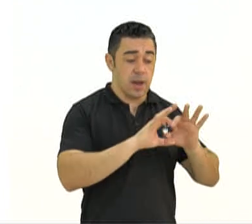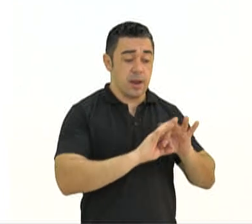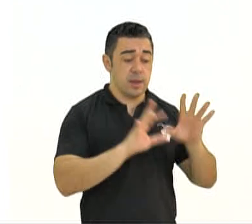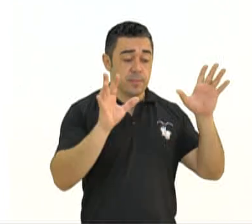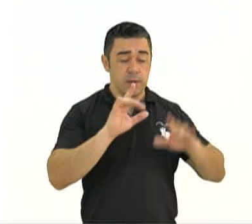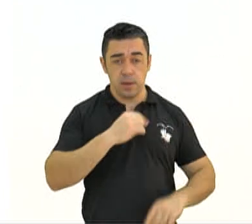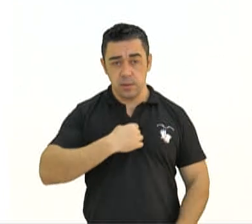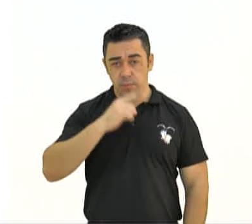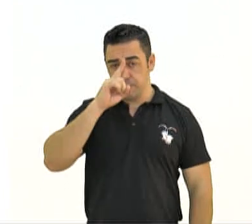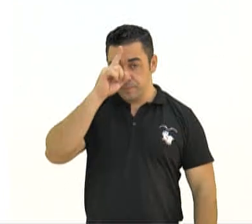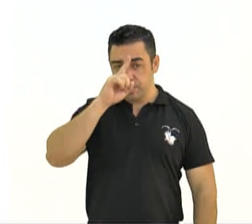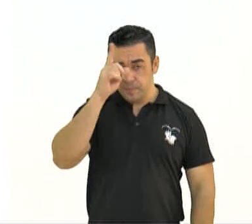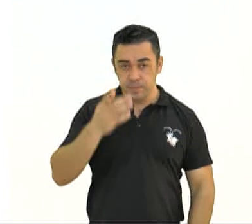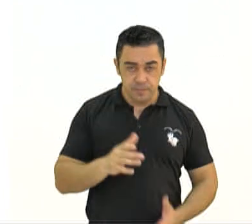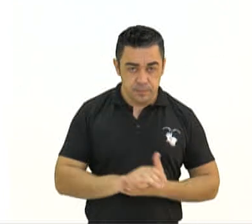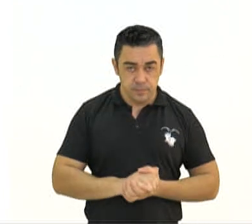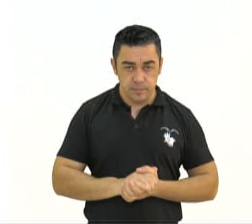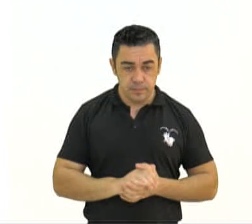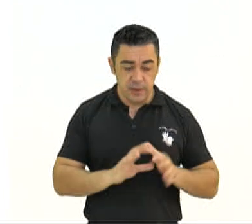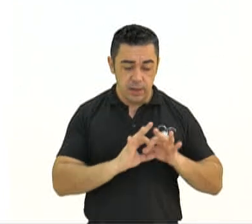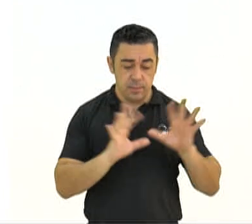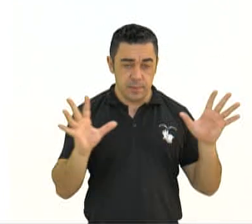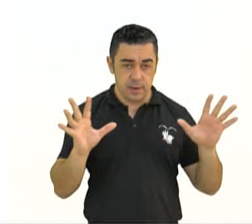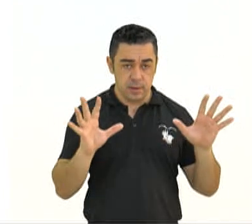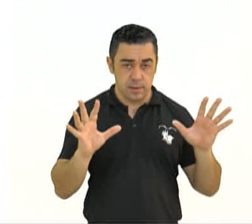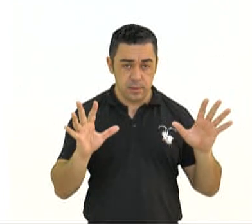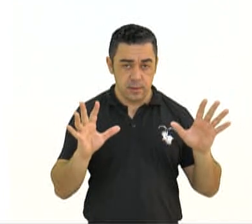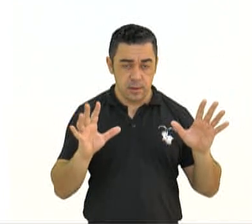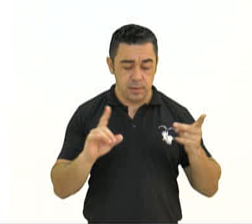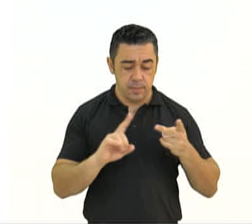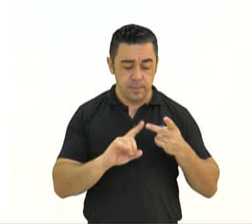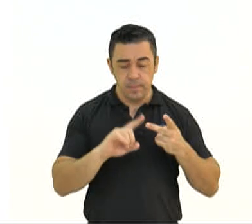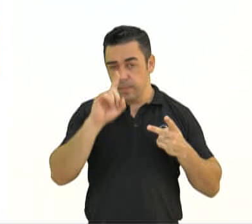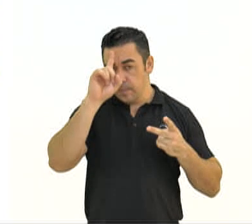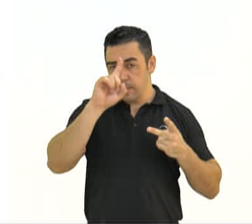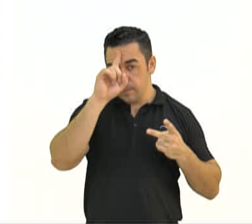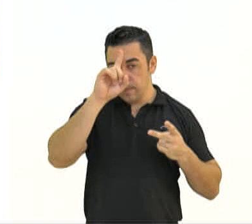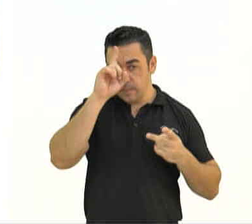de criação, liberdade, criatividade.